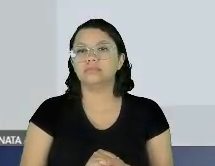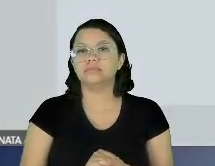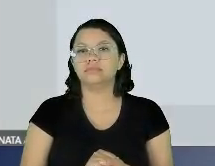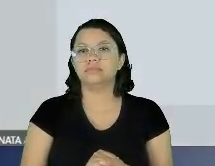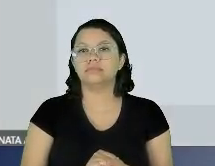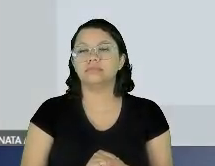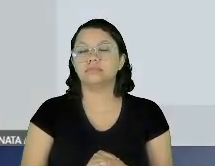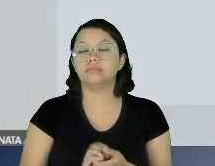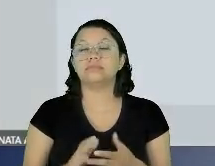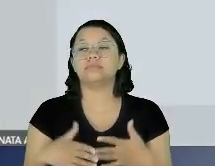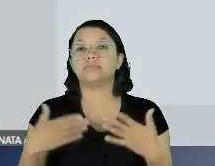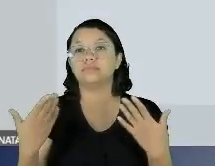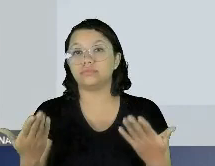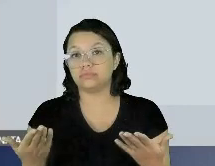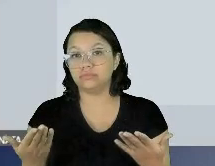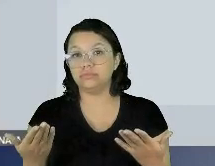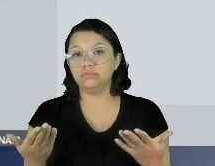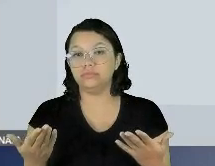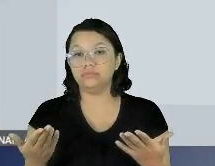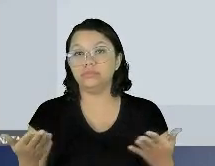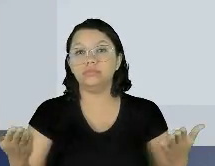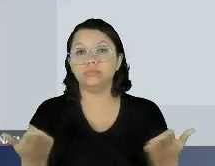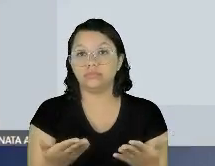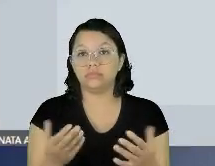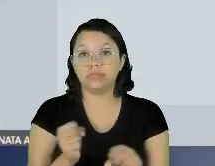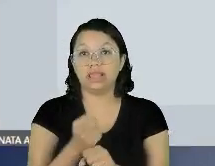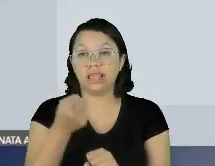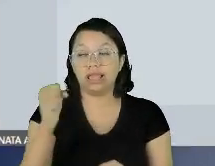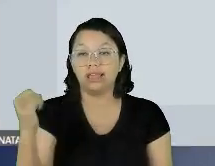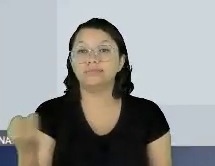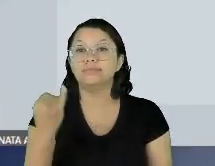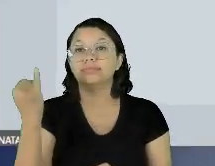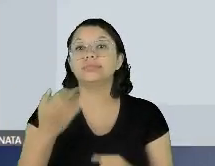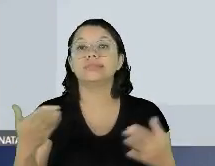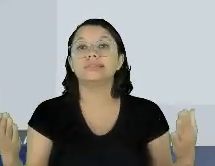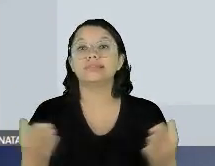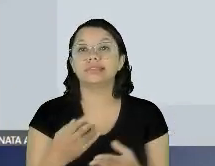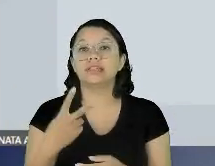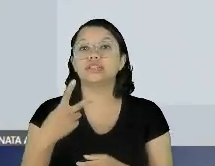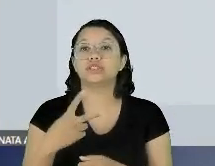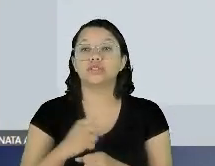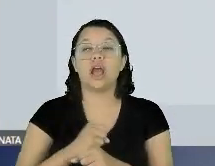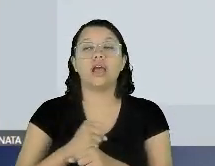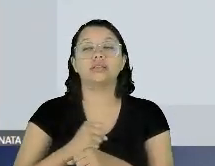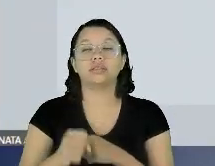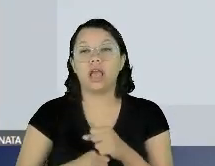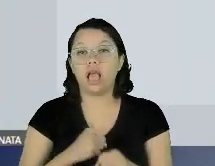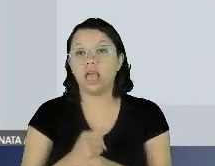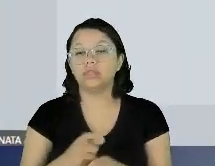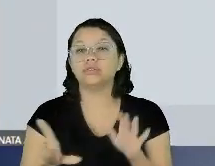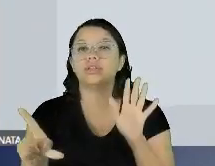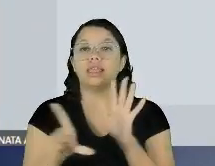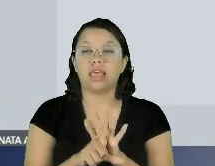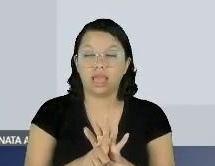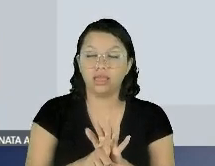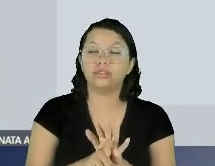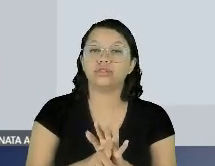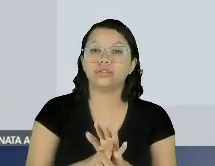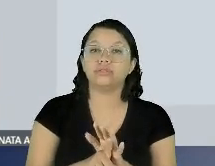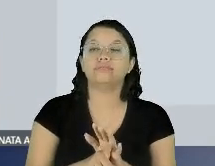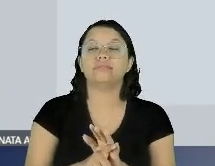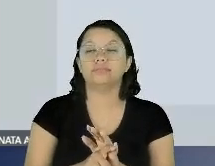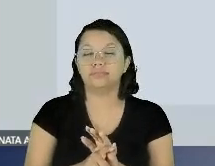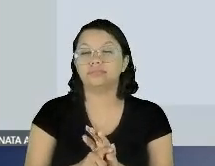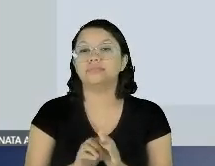E aí, essa grande importância desses 2 anos de lei de importunação sexual. O fato da gente ter